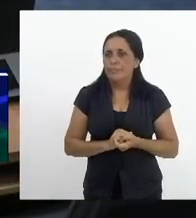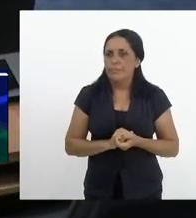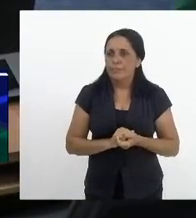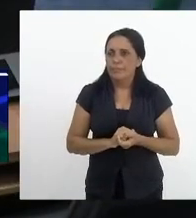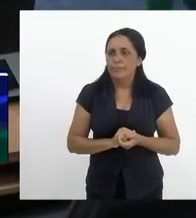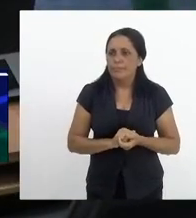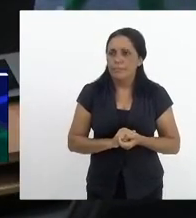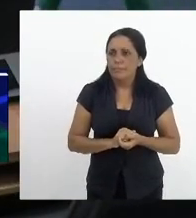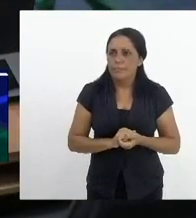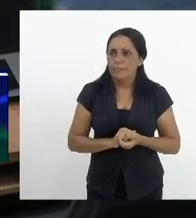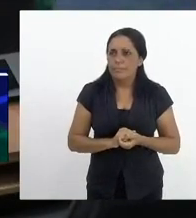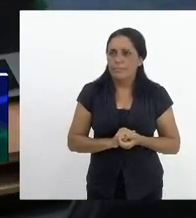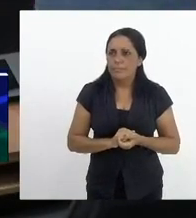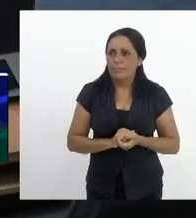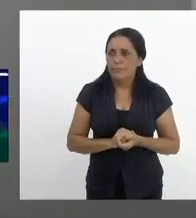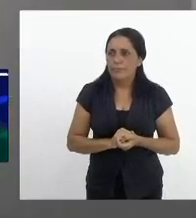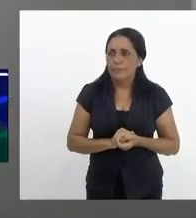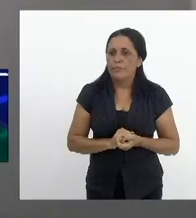Favorável, presidente.